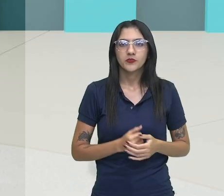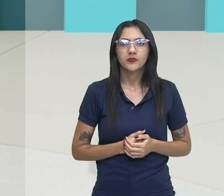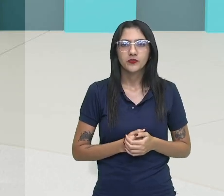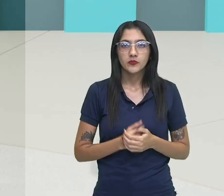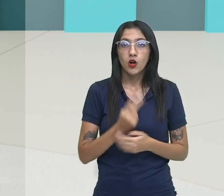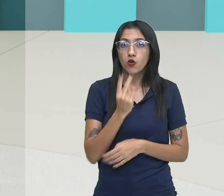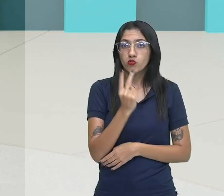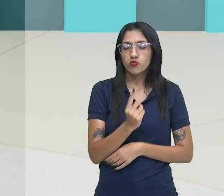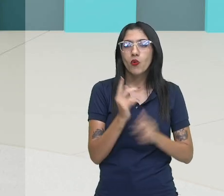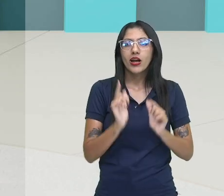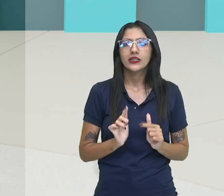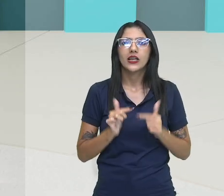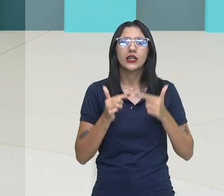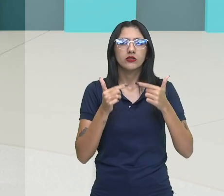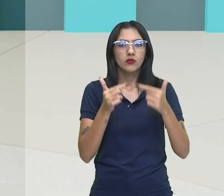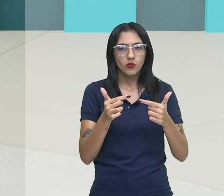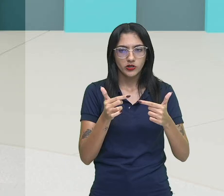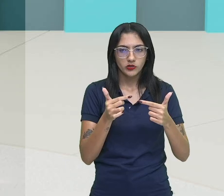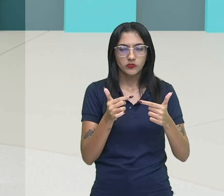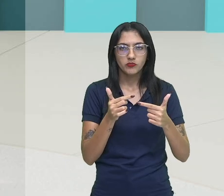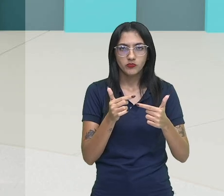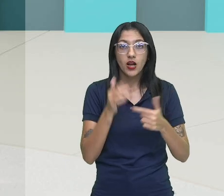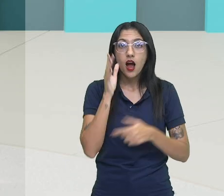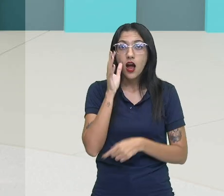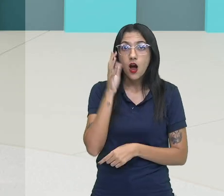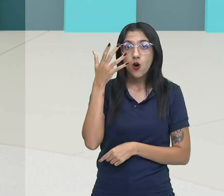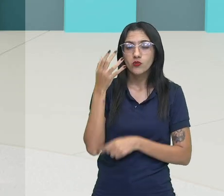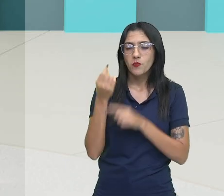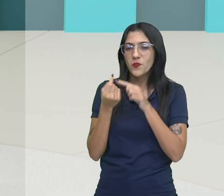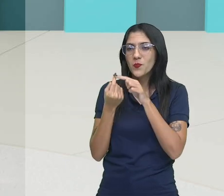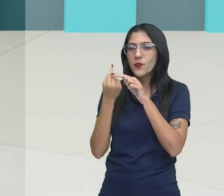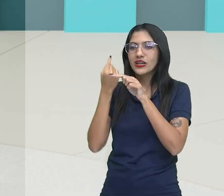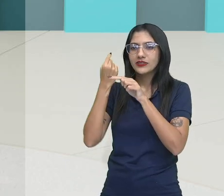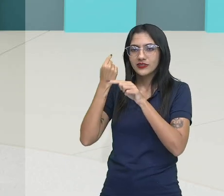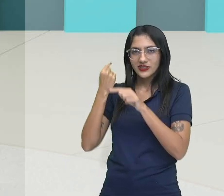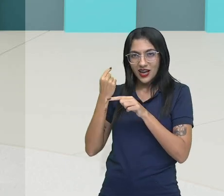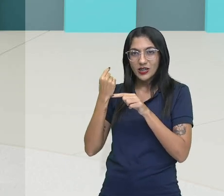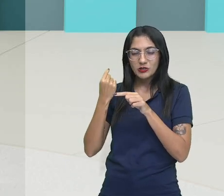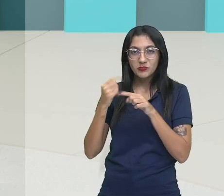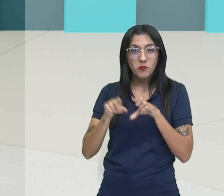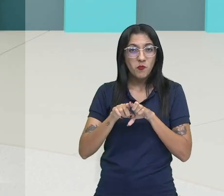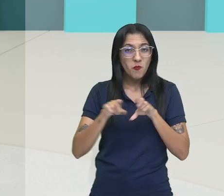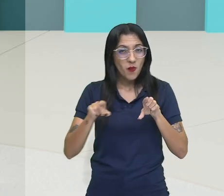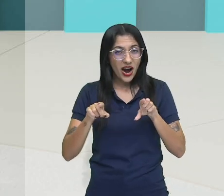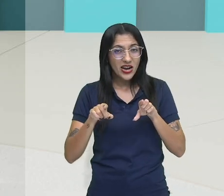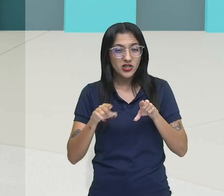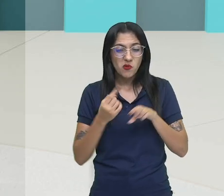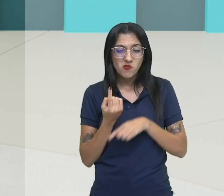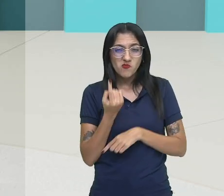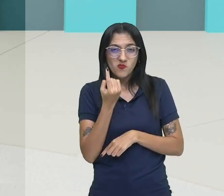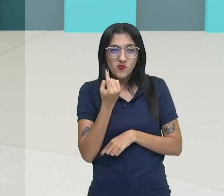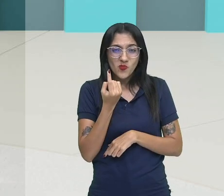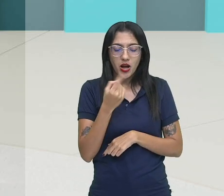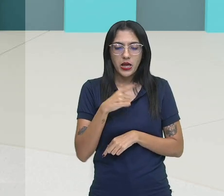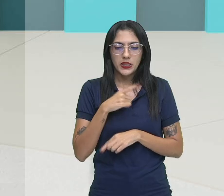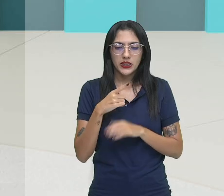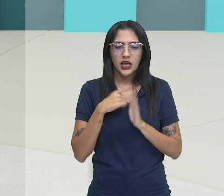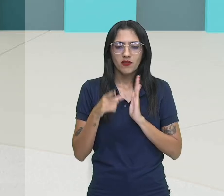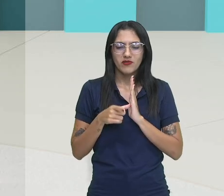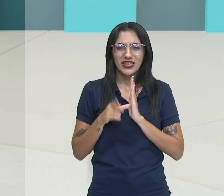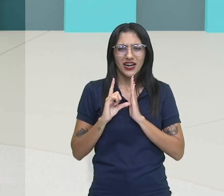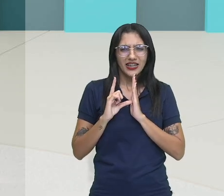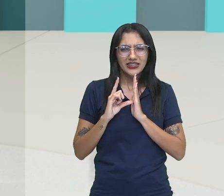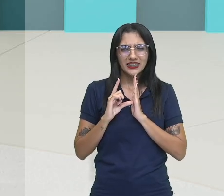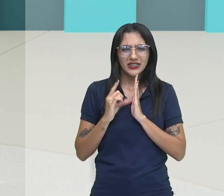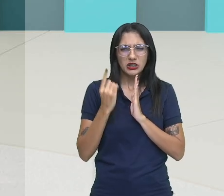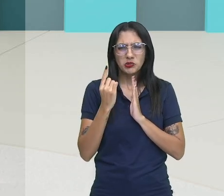Duas ações aconteceram no passado, só que uma aconteceu antes de outra.